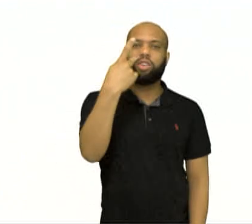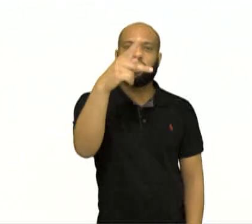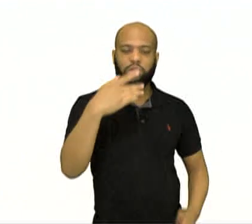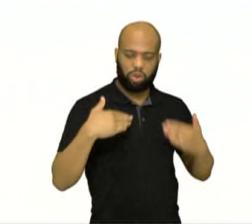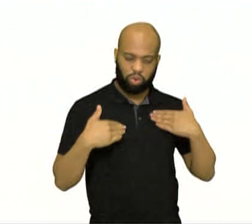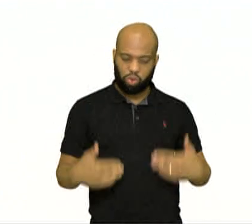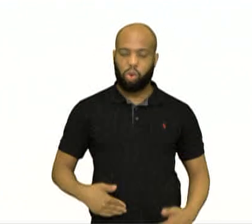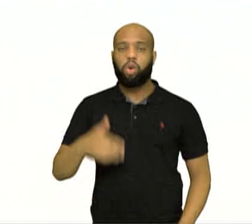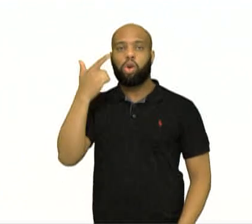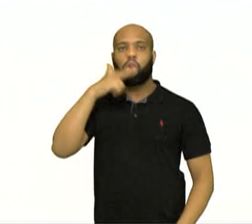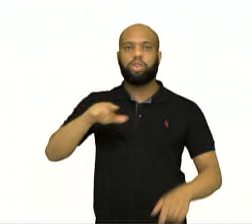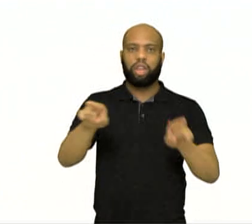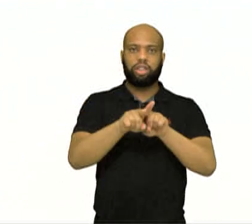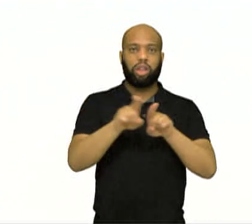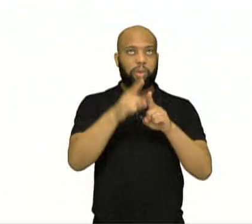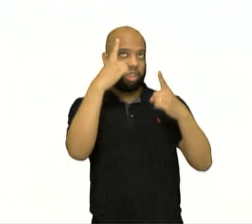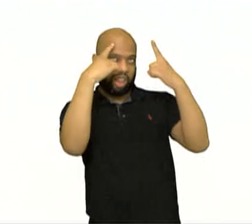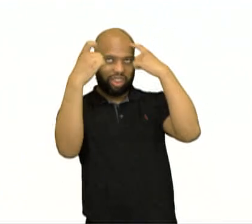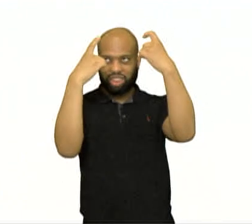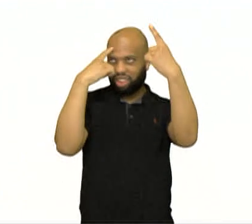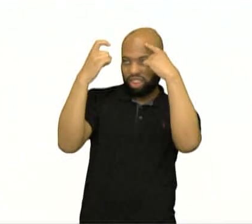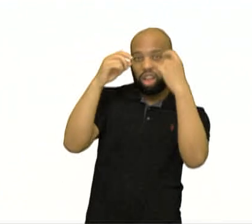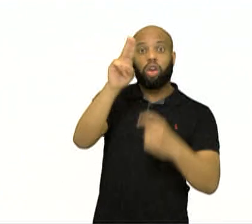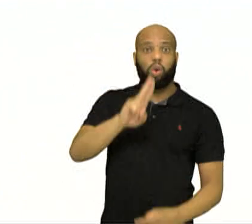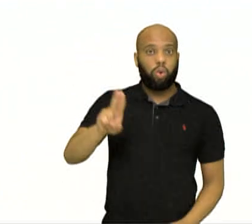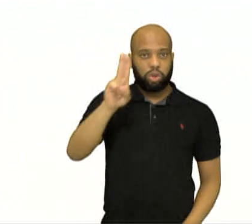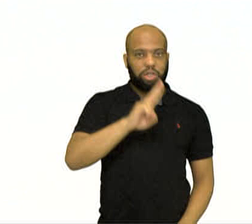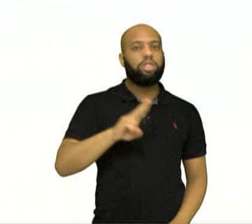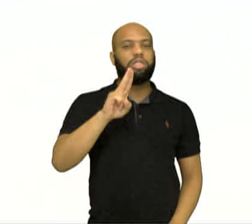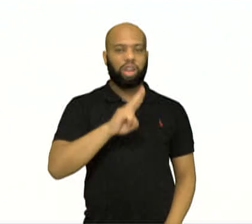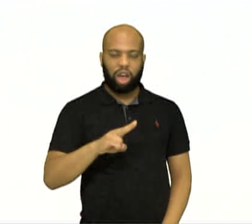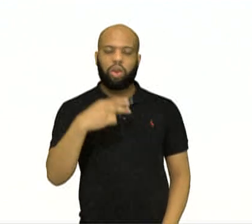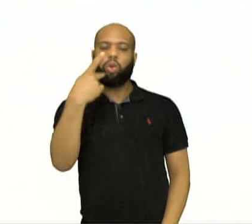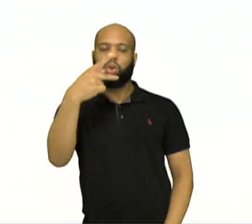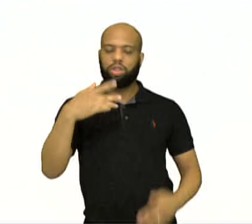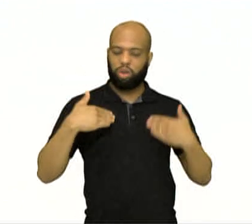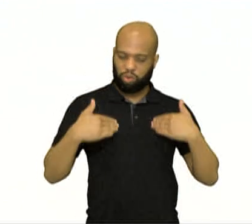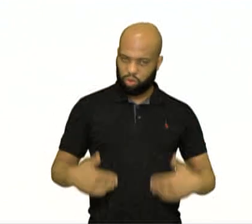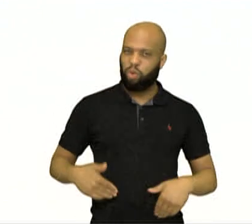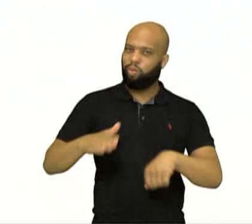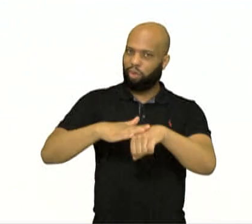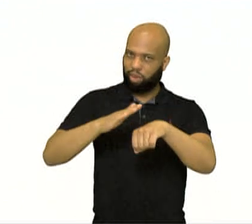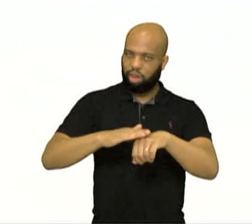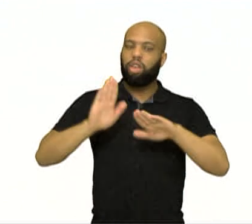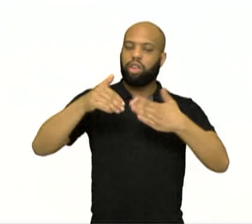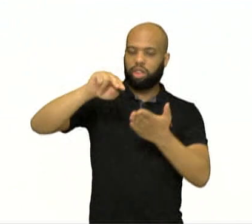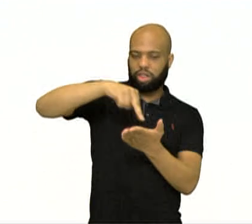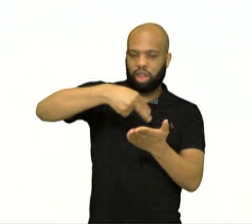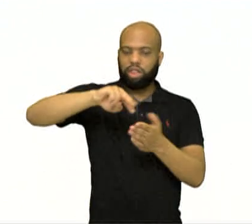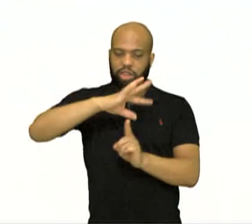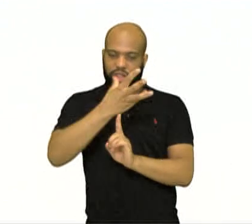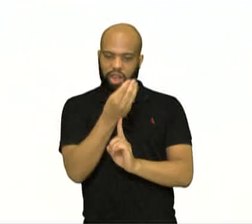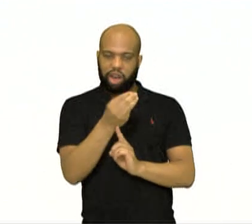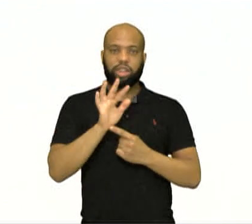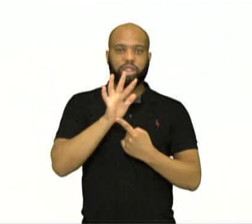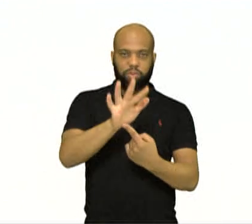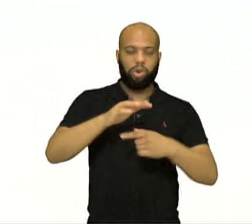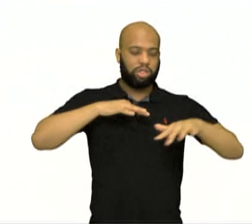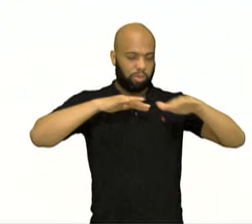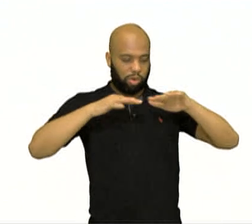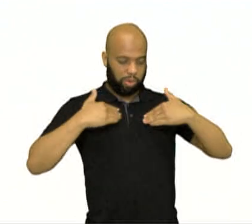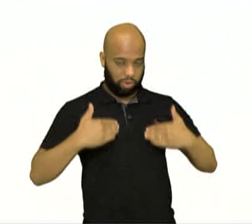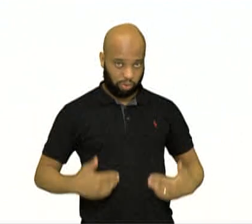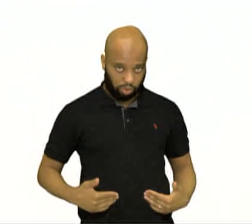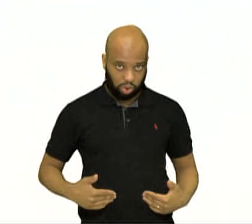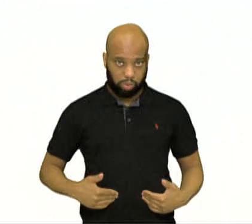que temos de criar com ele. Eu já disse isso aqui anteriormente ainda hoje. A dança é uma arte que expressa-se pelo movimento